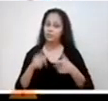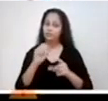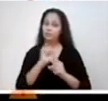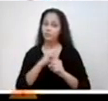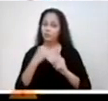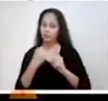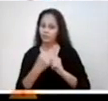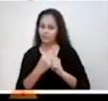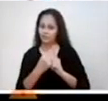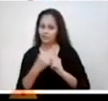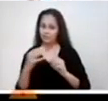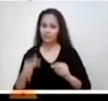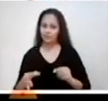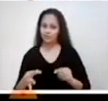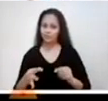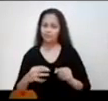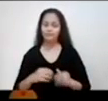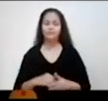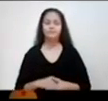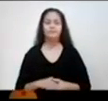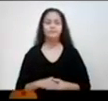problemas sociais, certo?